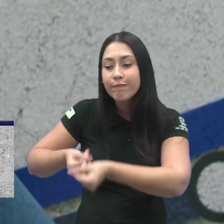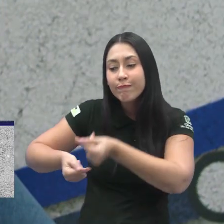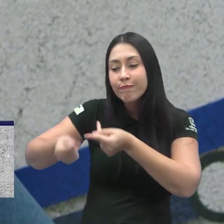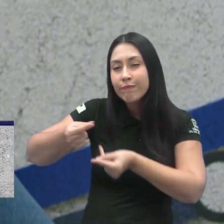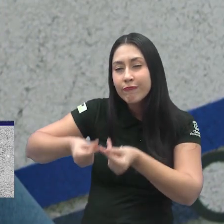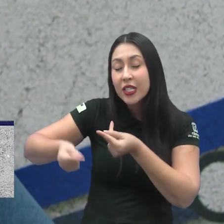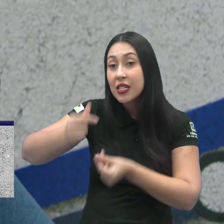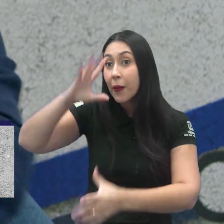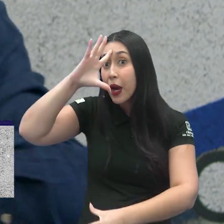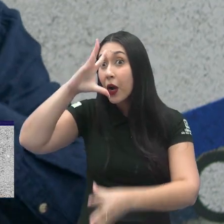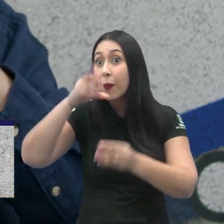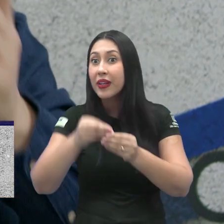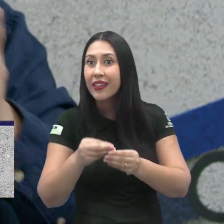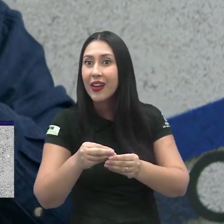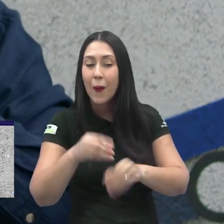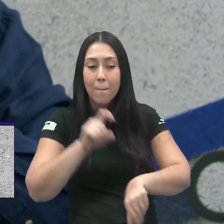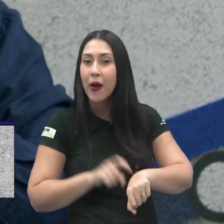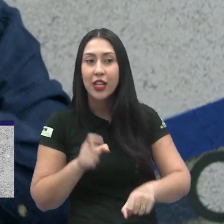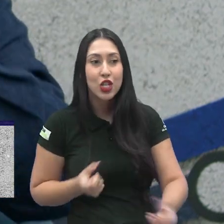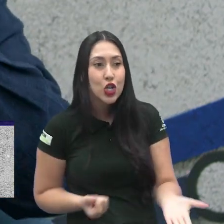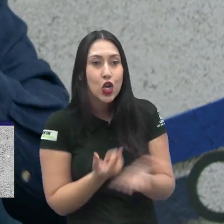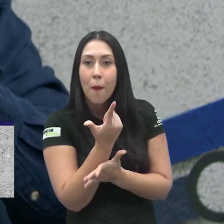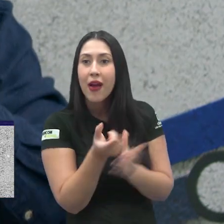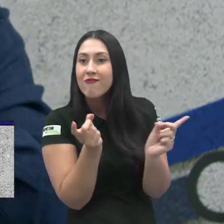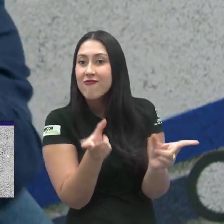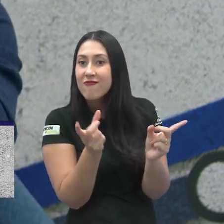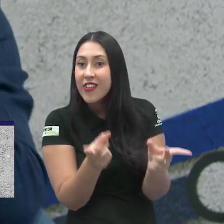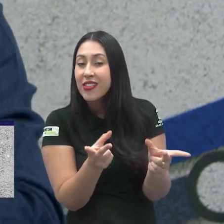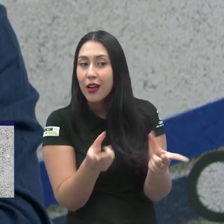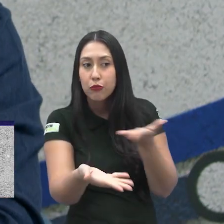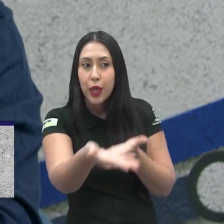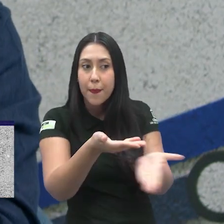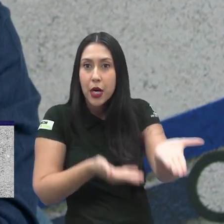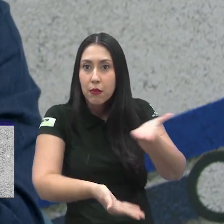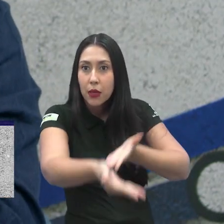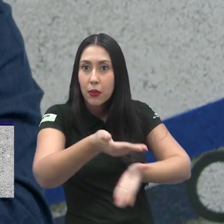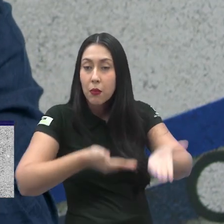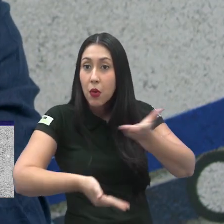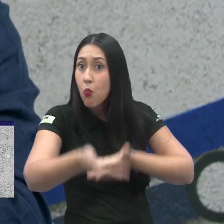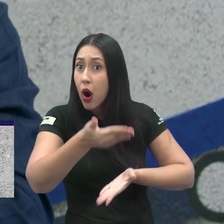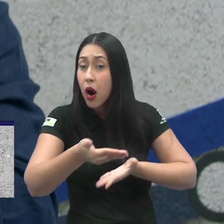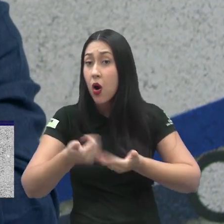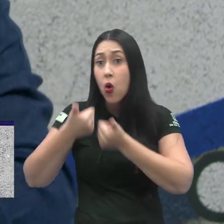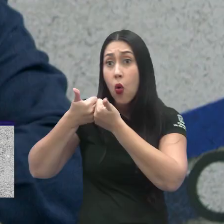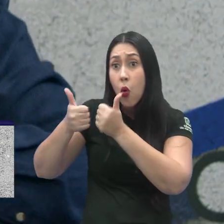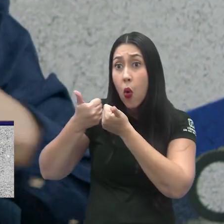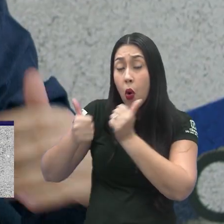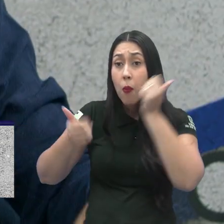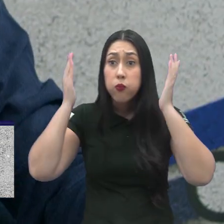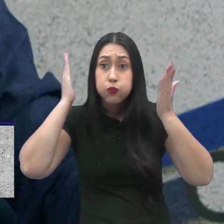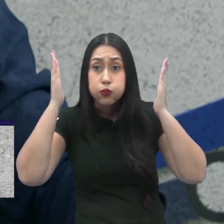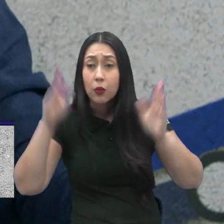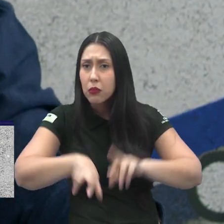dos chineses para entender a compra e venda no mercado chinês e no mercado brasileiro com relação a ônibus, caminhões, modalidade